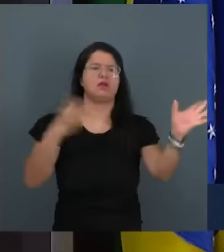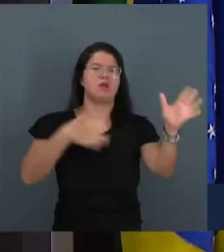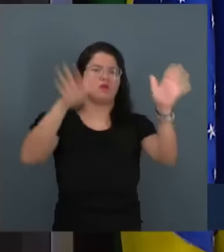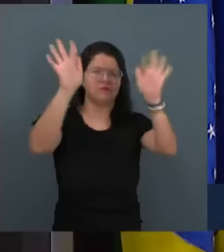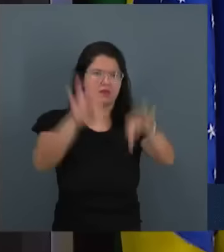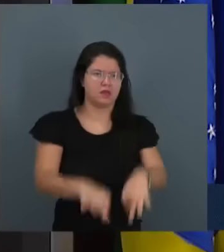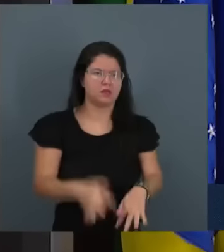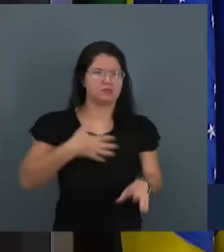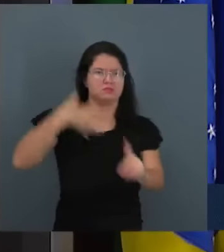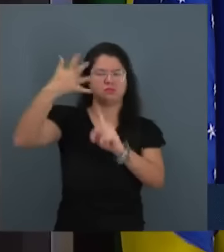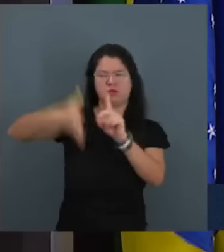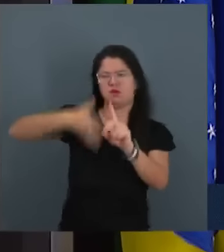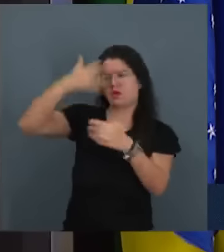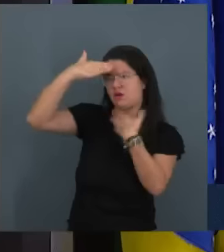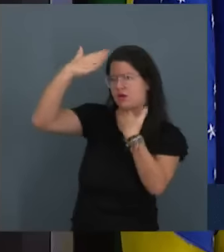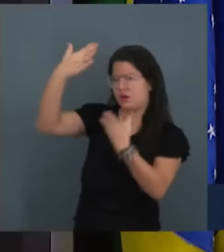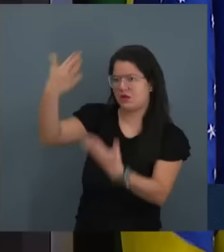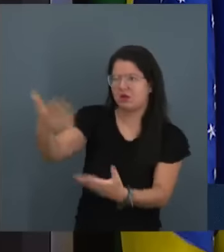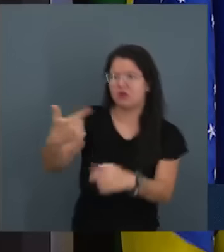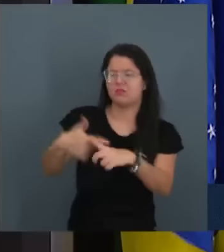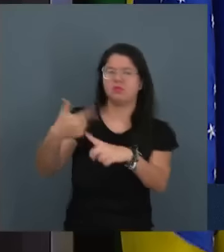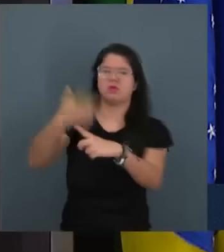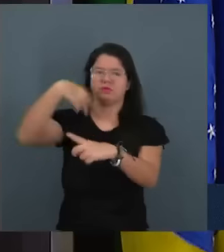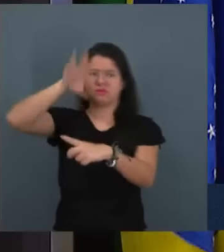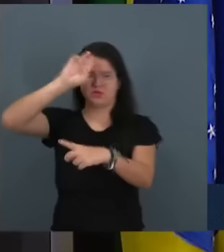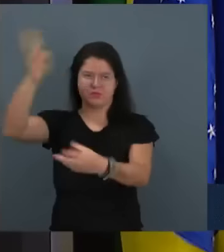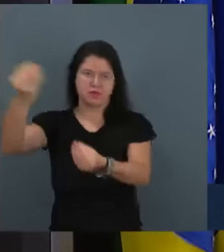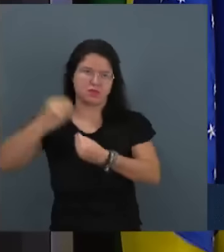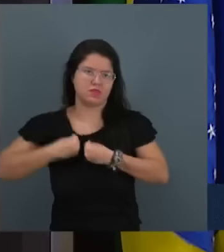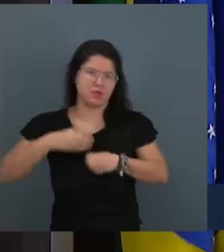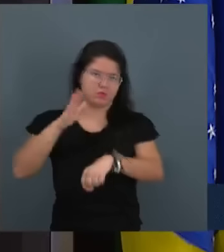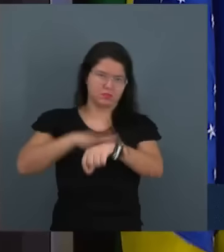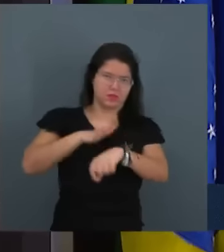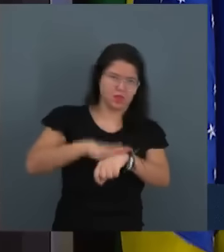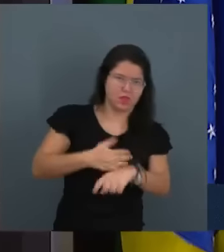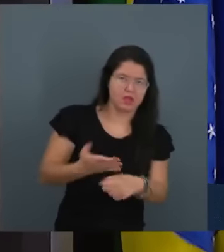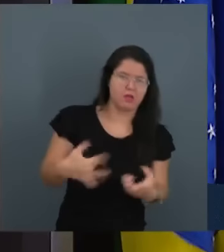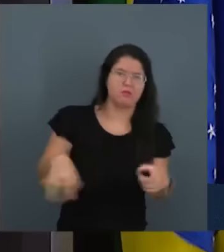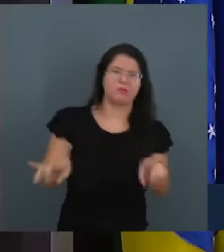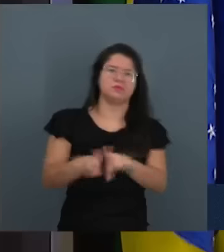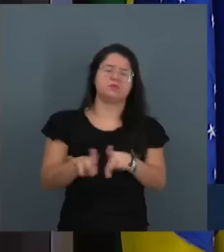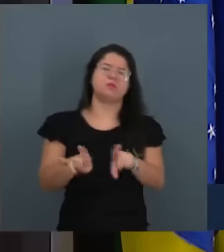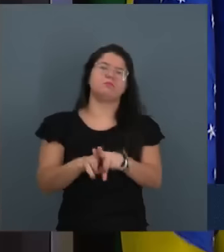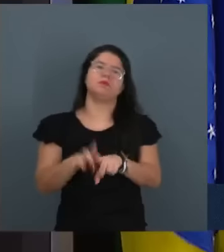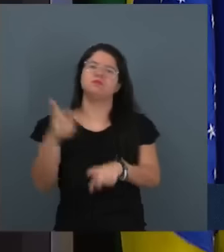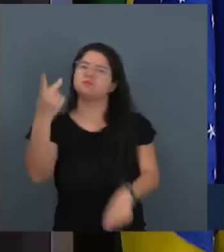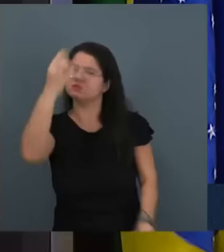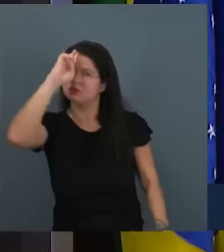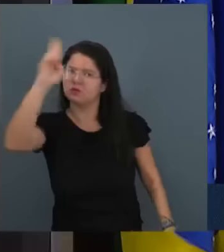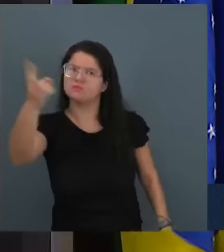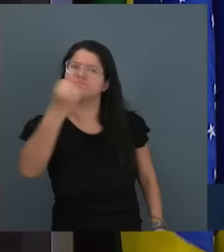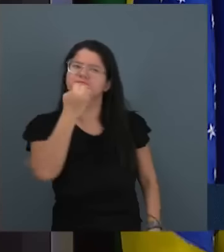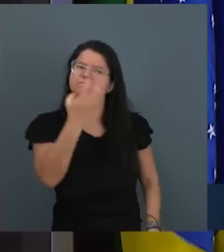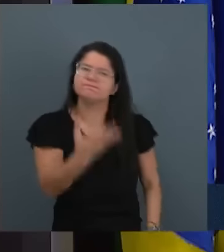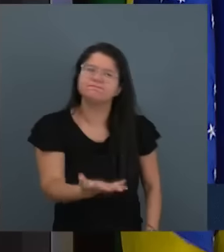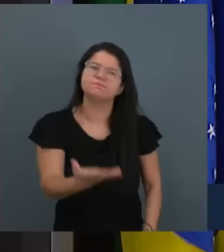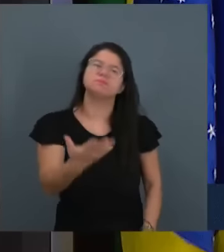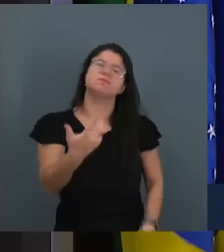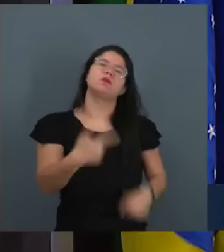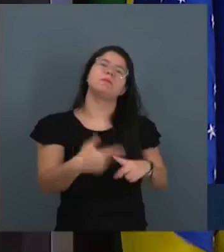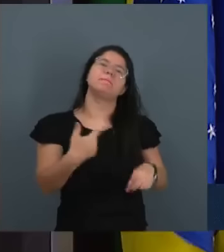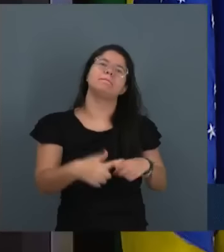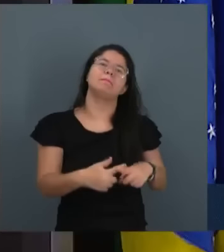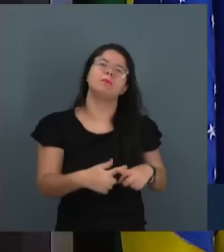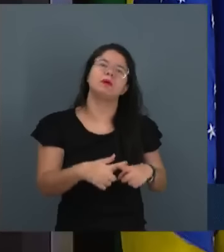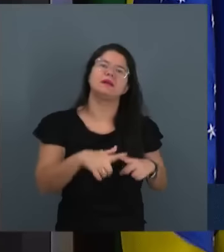presidente, lhe agradecendo pela benevolência que o senhor tem tido, com um pensamento que, apesar de ter mais